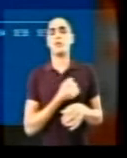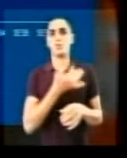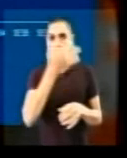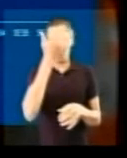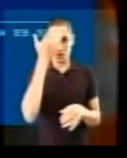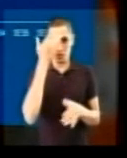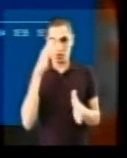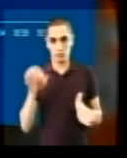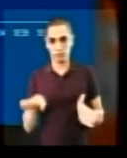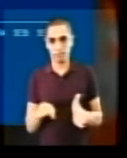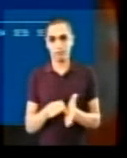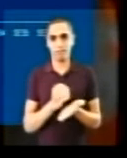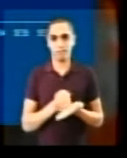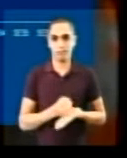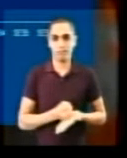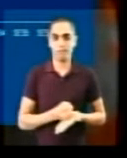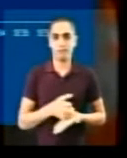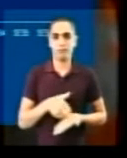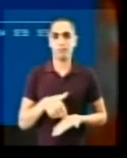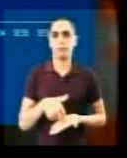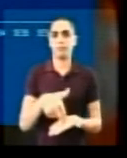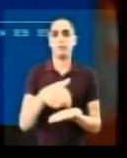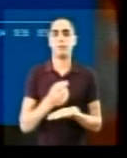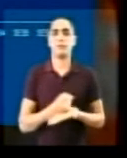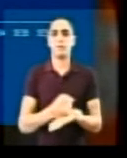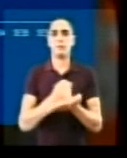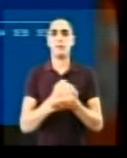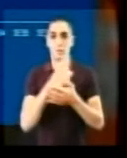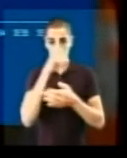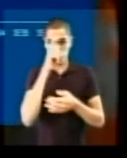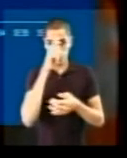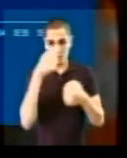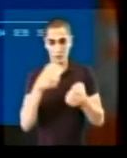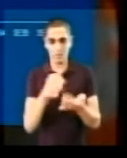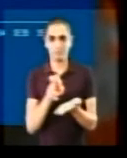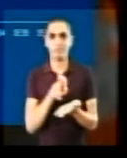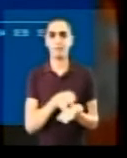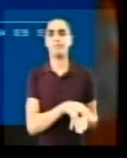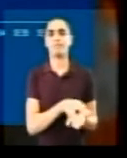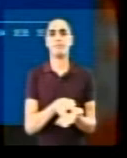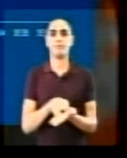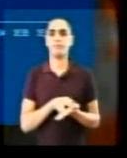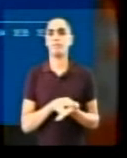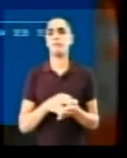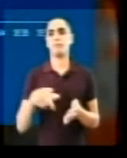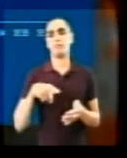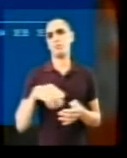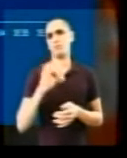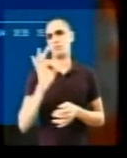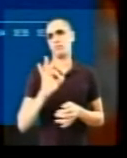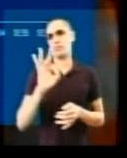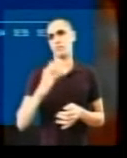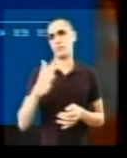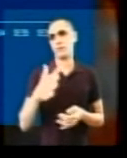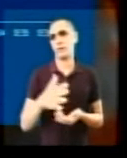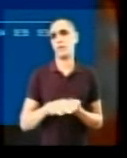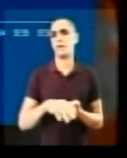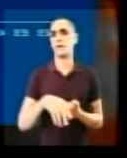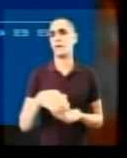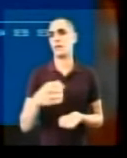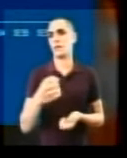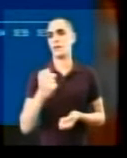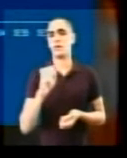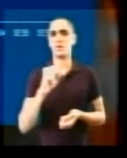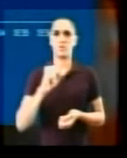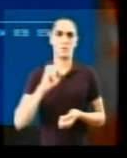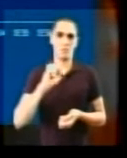estamos tendo uma positividade hoje de 60%, quando ela já chegou a 73%. Então,